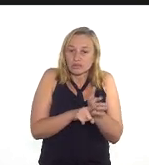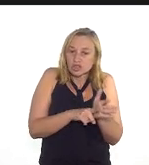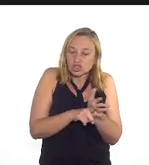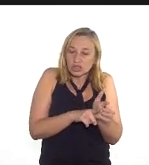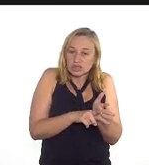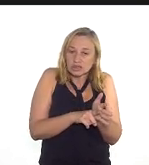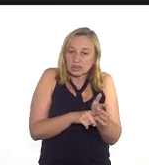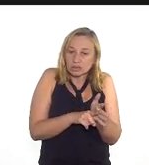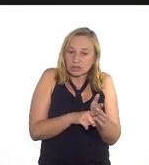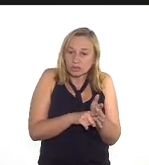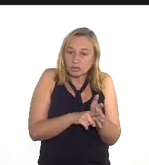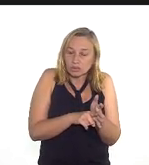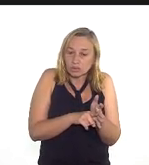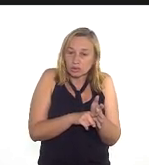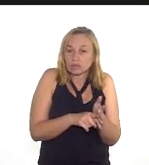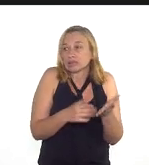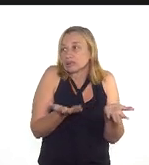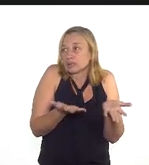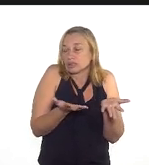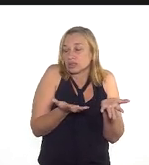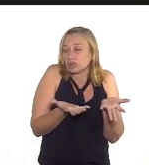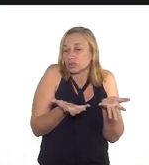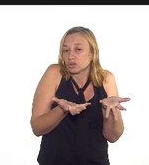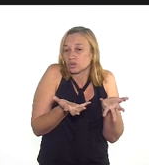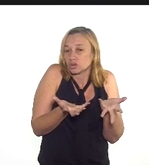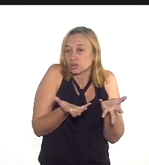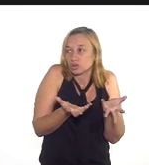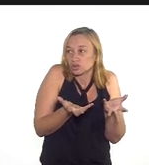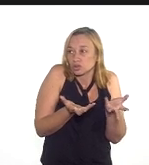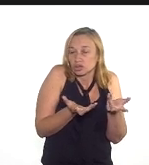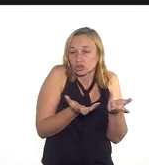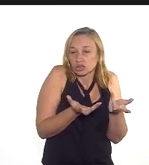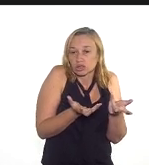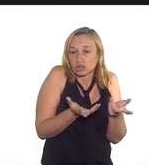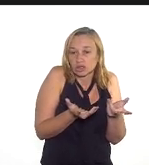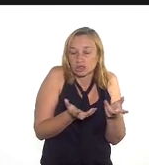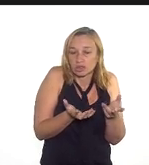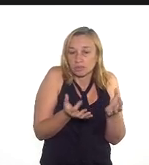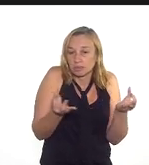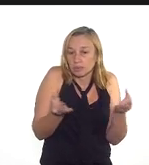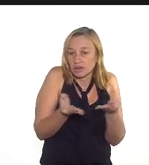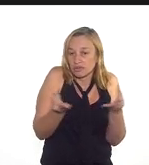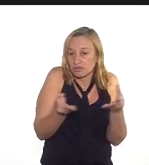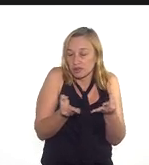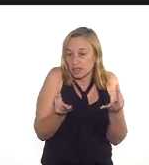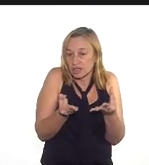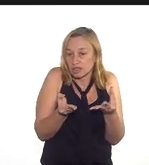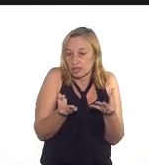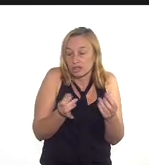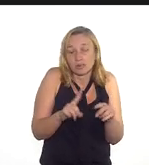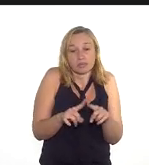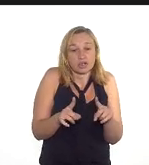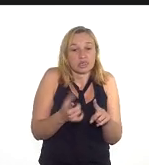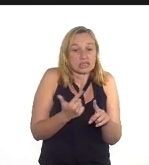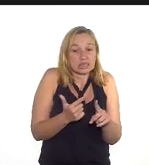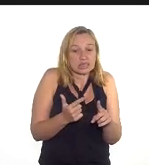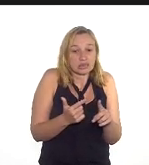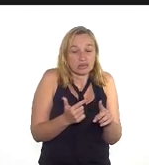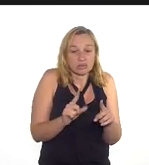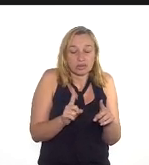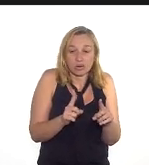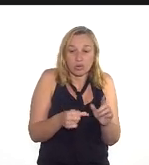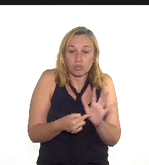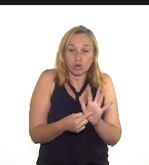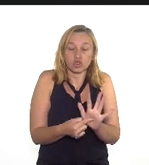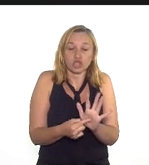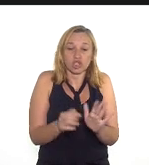fiscalização, vamos dizer assim, de forma eficaz, mas sem ficar mostrando todos, porque é